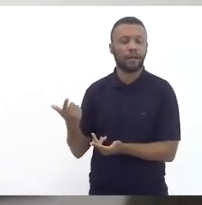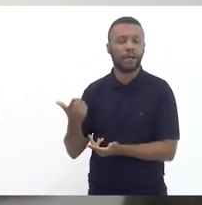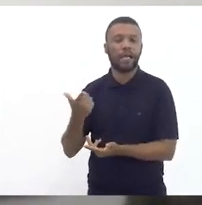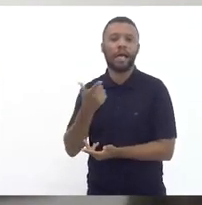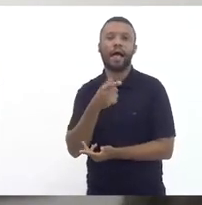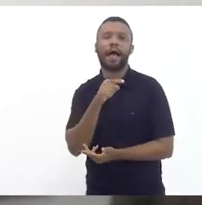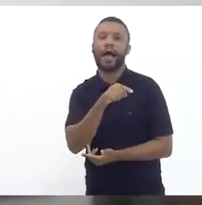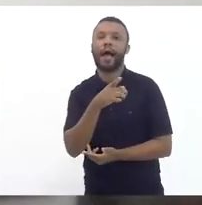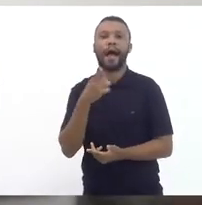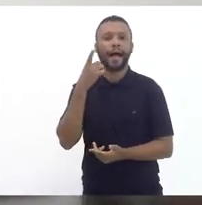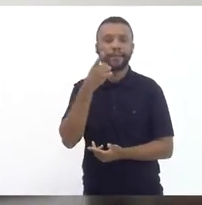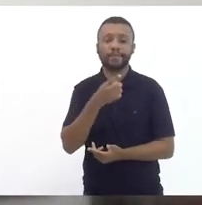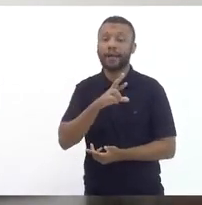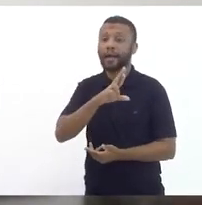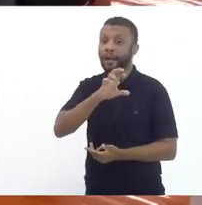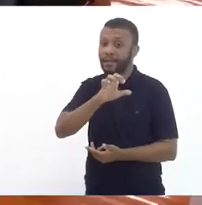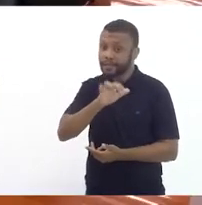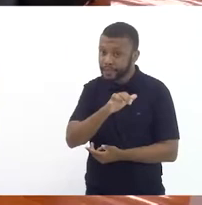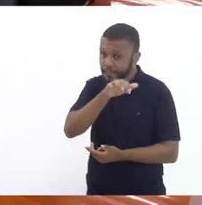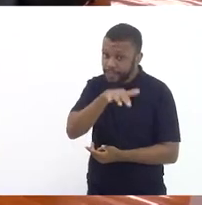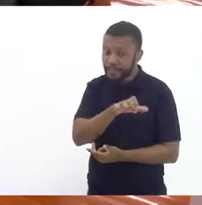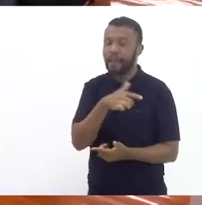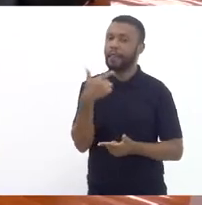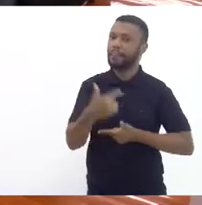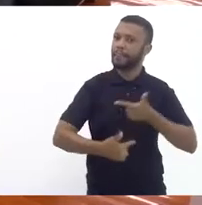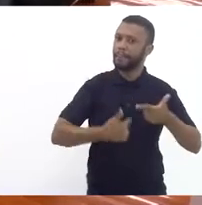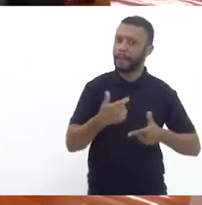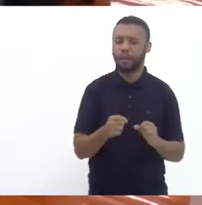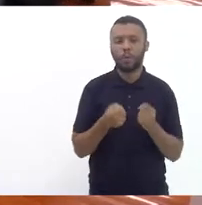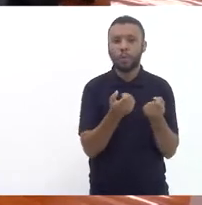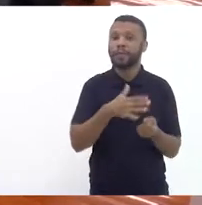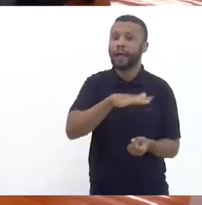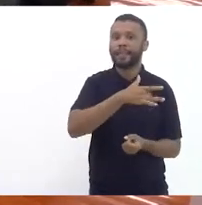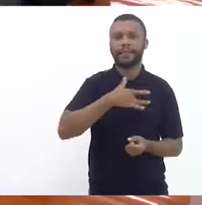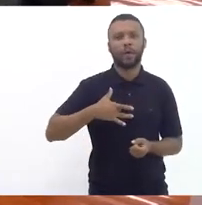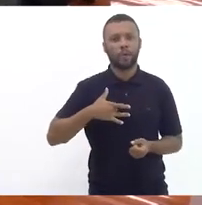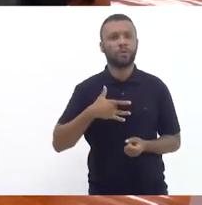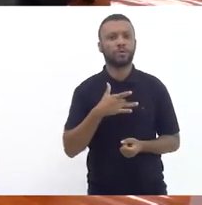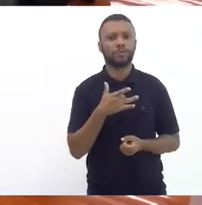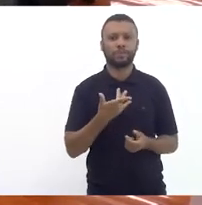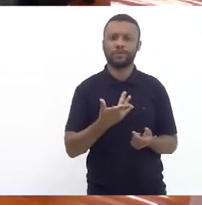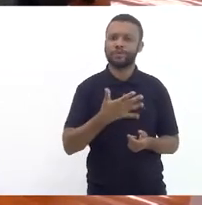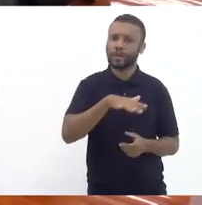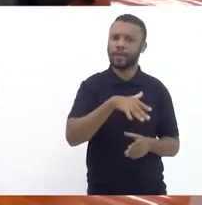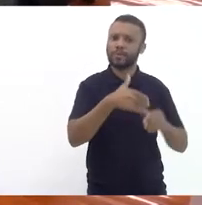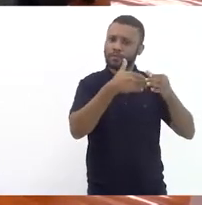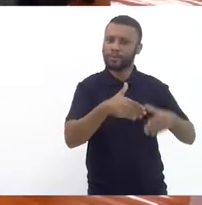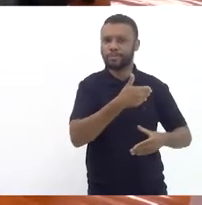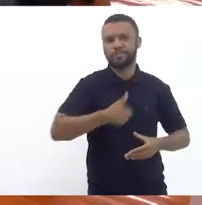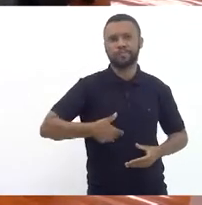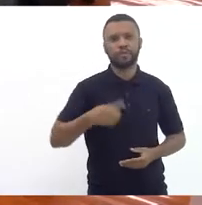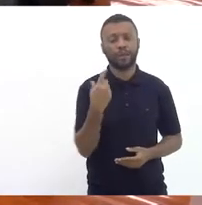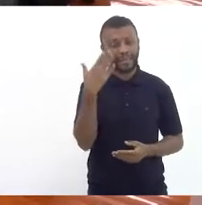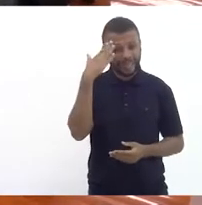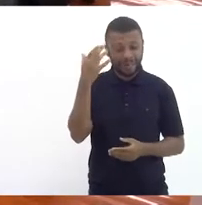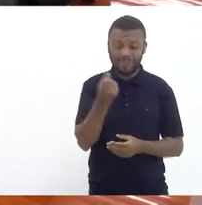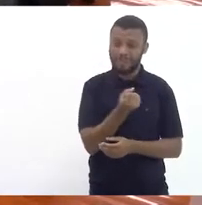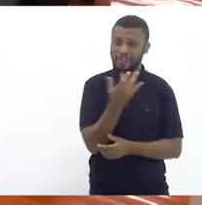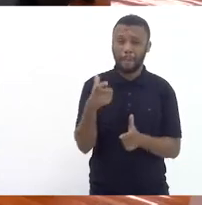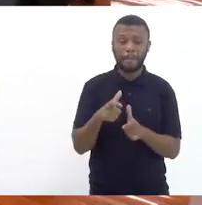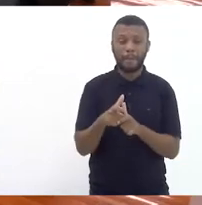é aqui uma brava lutadora do serviço público na área da saúde, nós sabemos que aumenta o número de